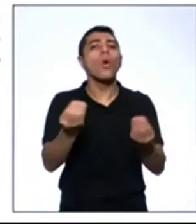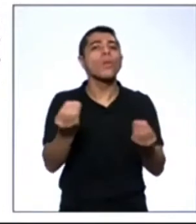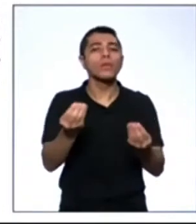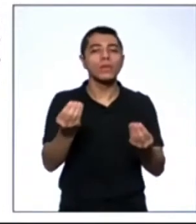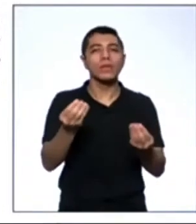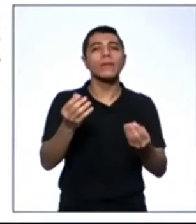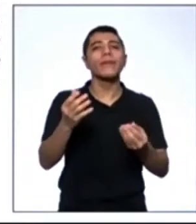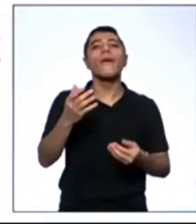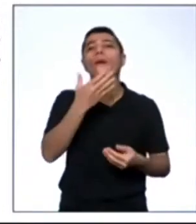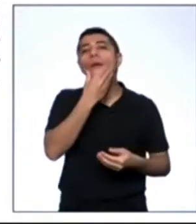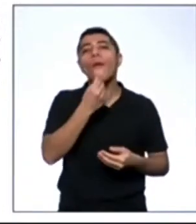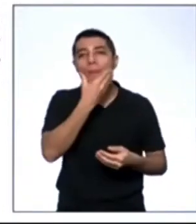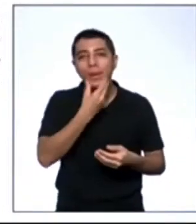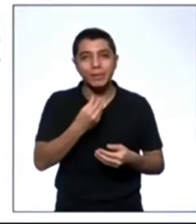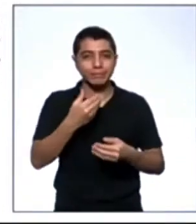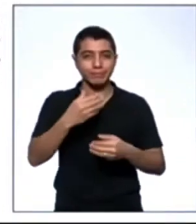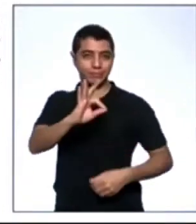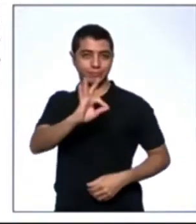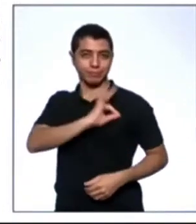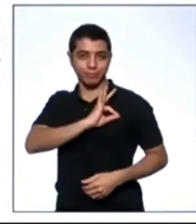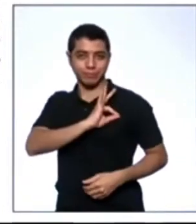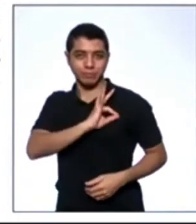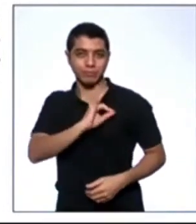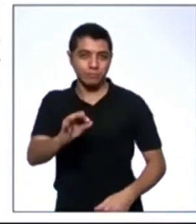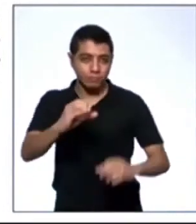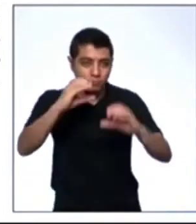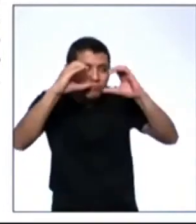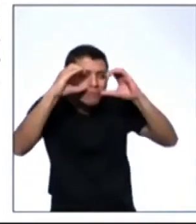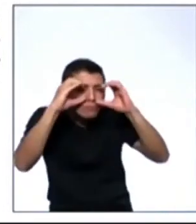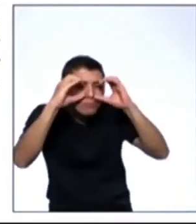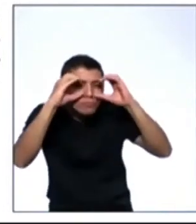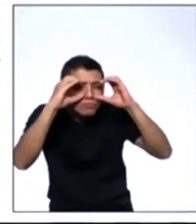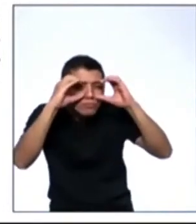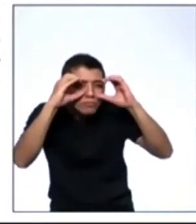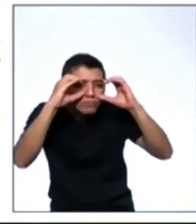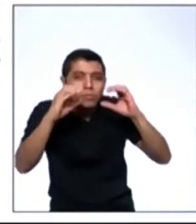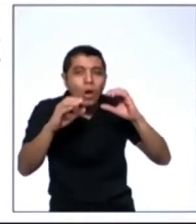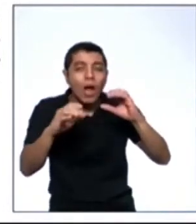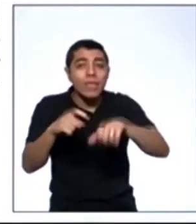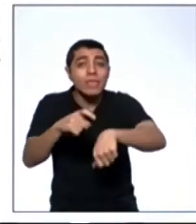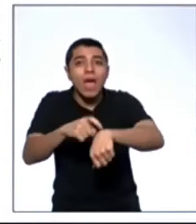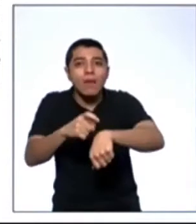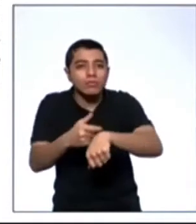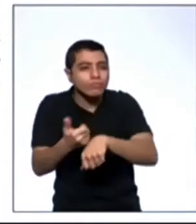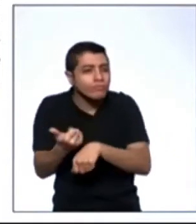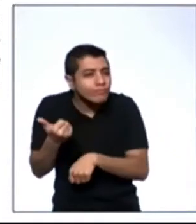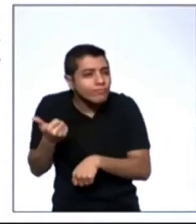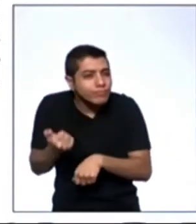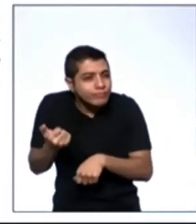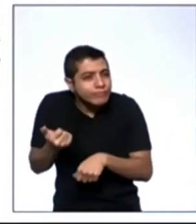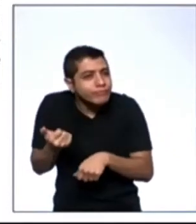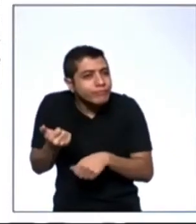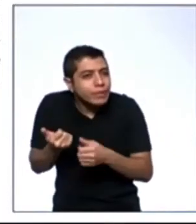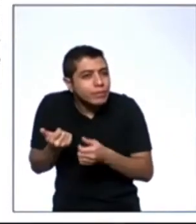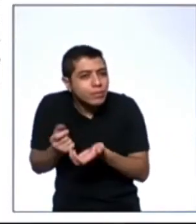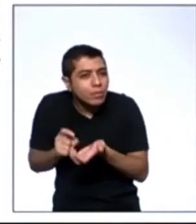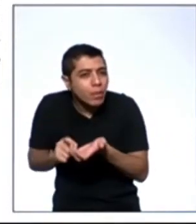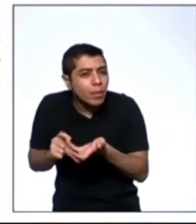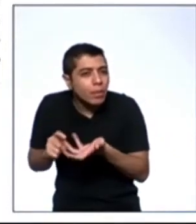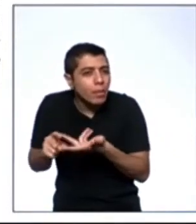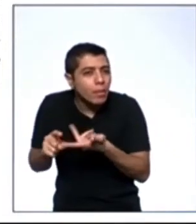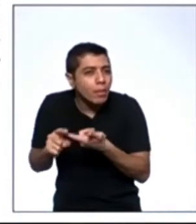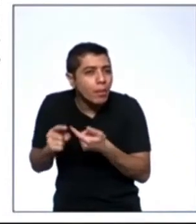O policial utilizava, né, uma distância percorrida e um tempo gasto para determinar a velocidade de um veículo,